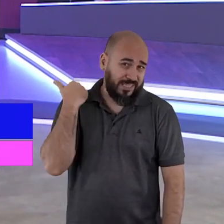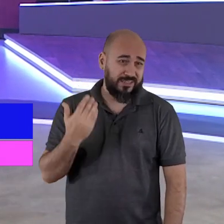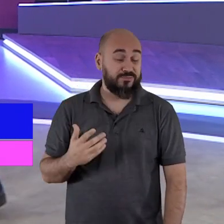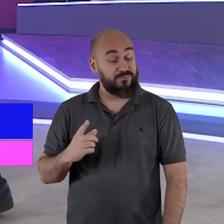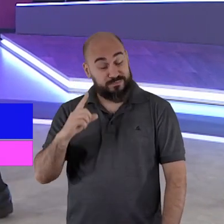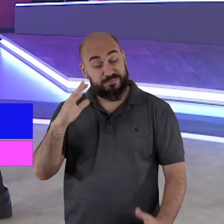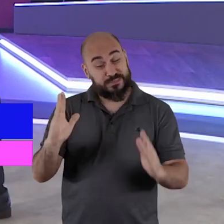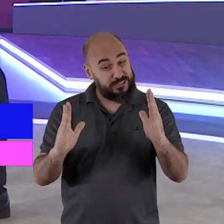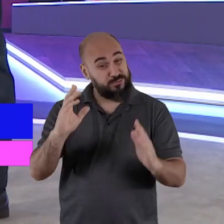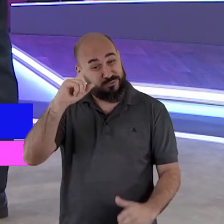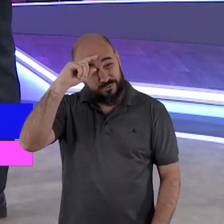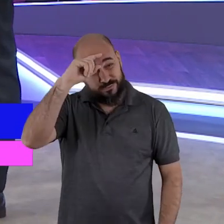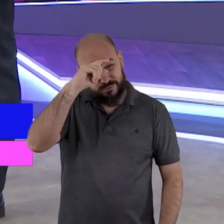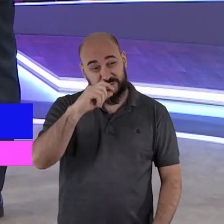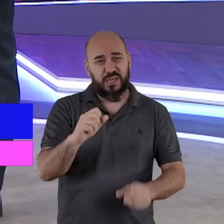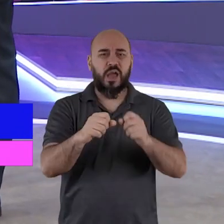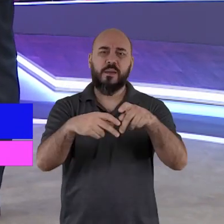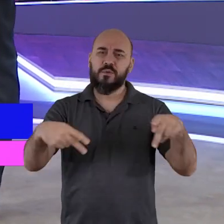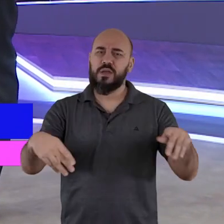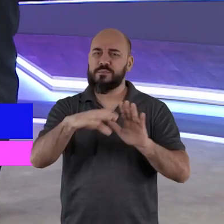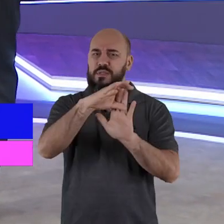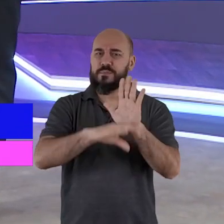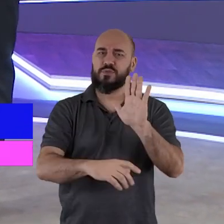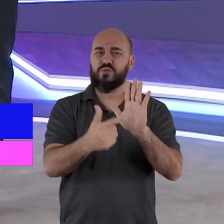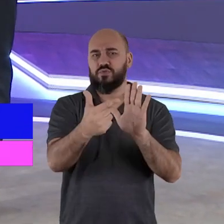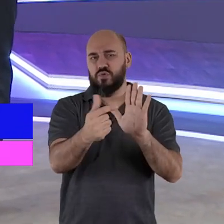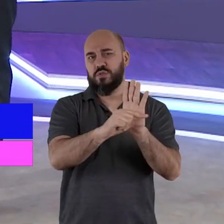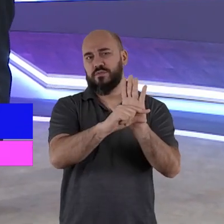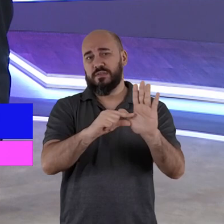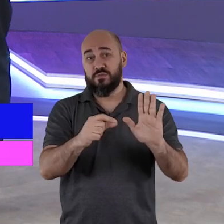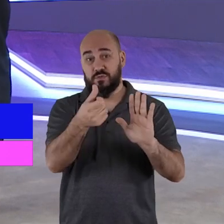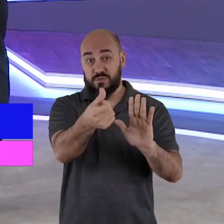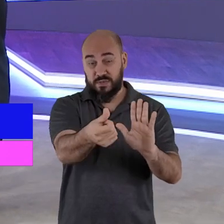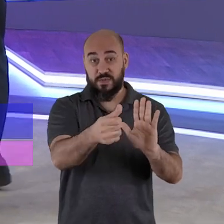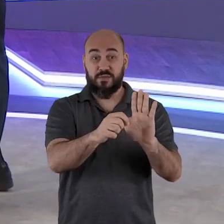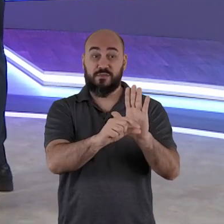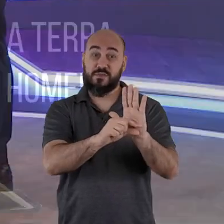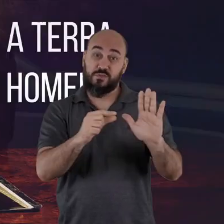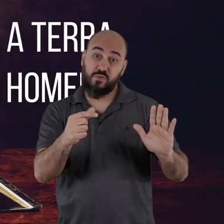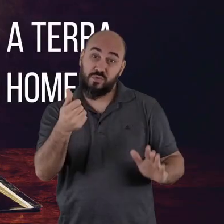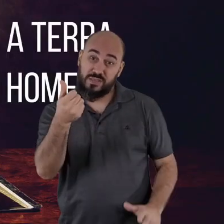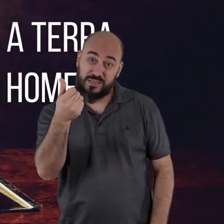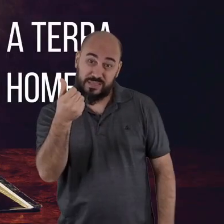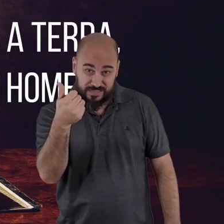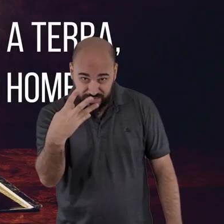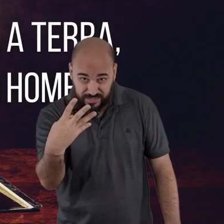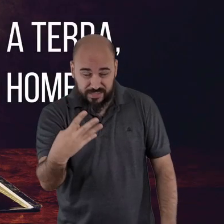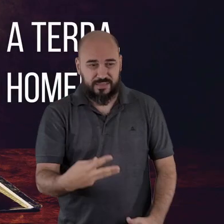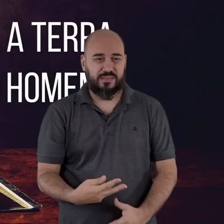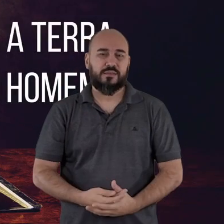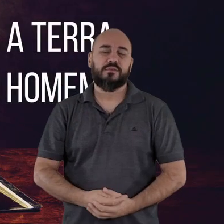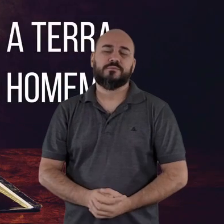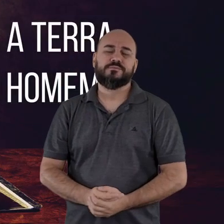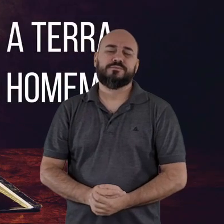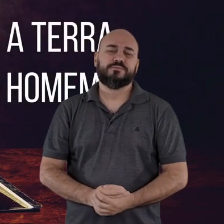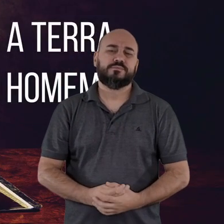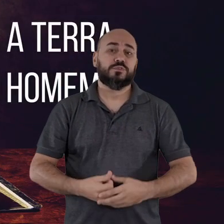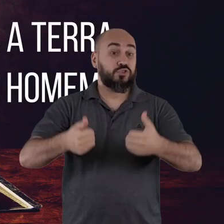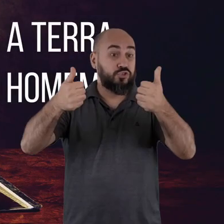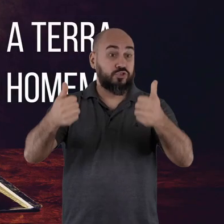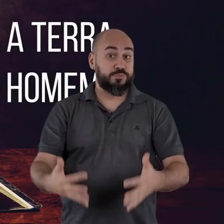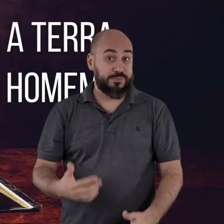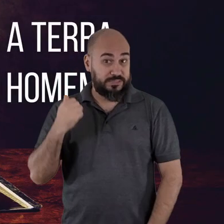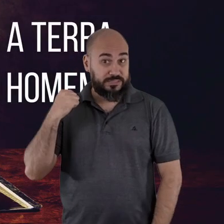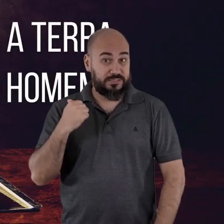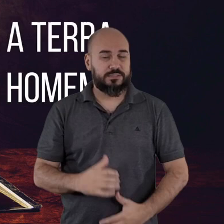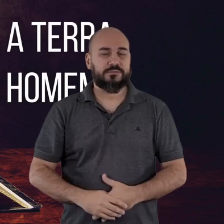Apocalipse capítulo 12 e ler o versículo 6 e versículo 13. Venha comigo aqui para a tela. Diz assim a Bíblia: a mulher,